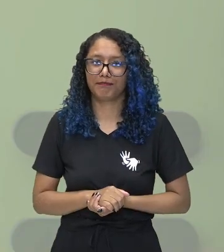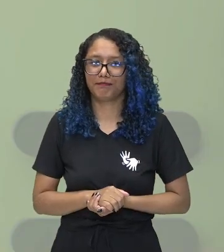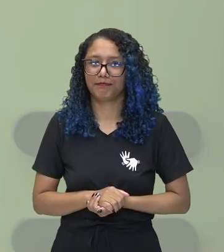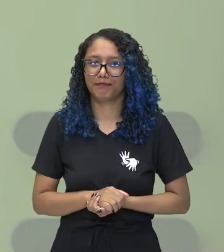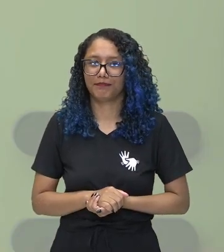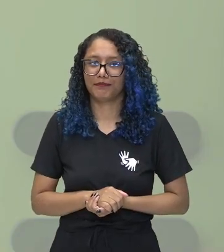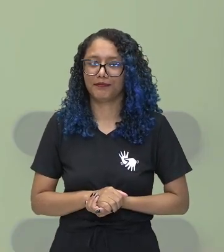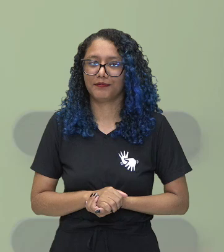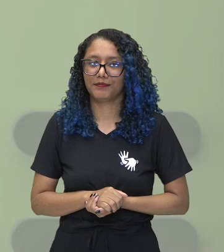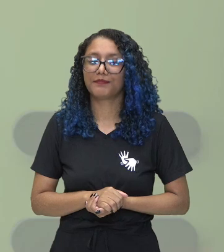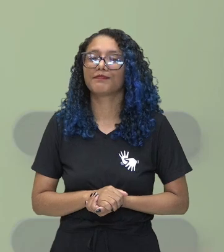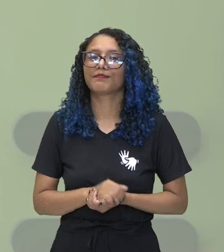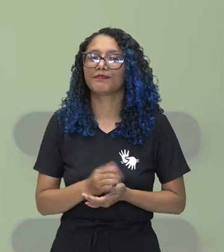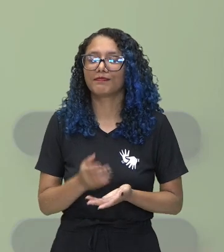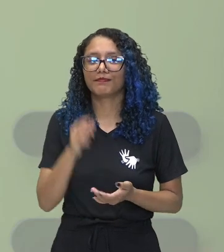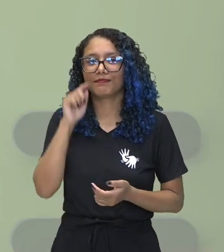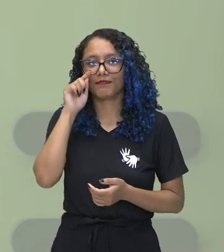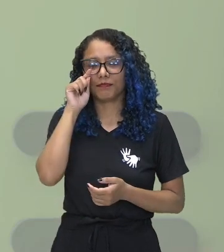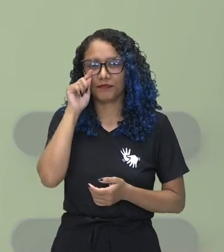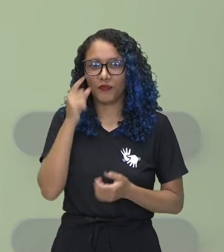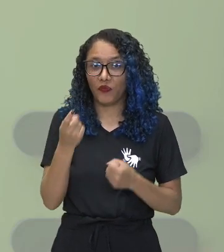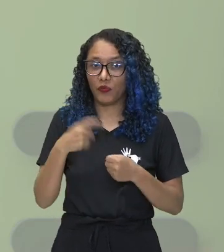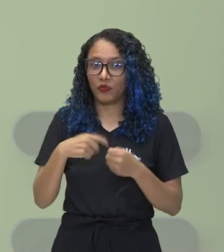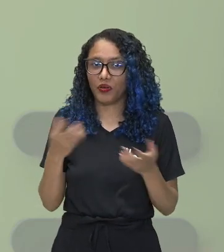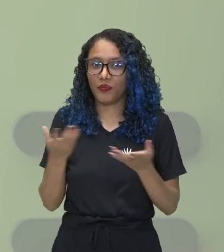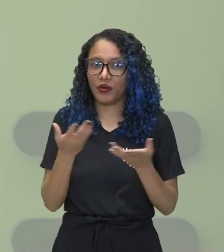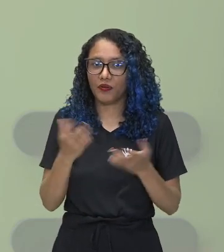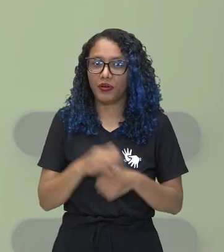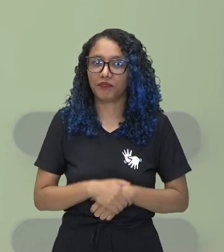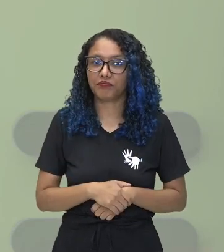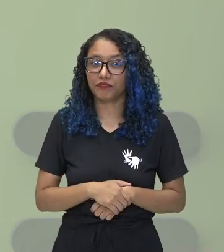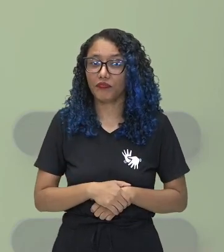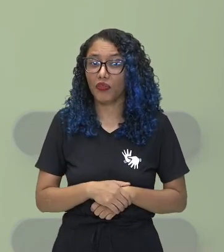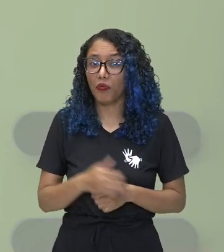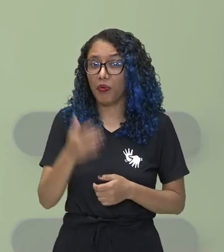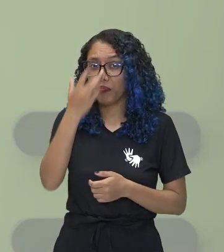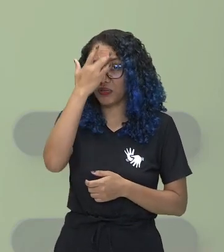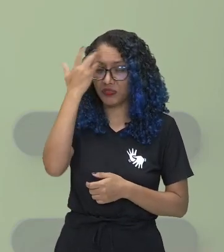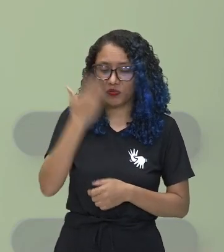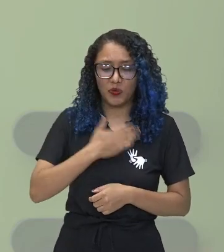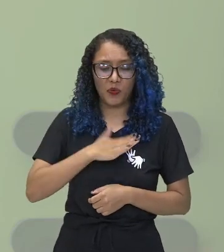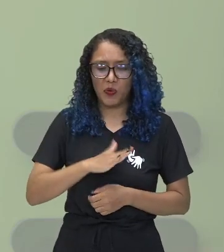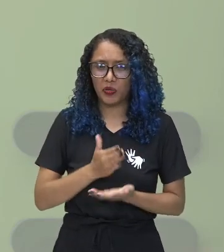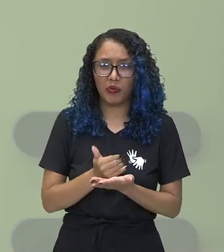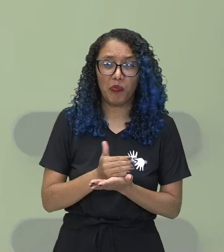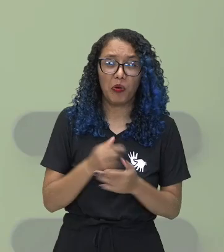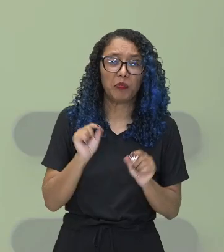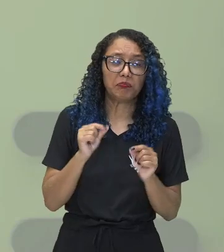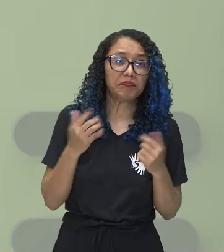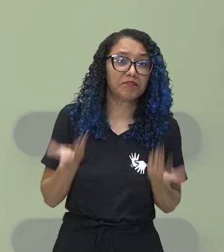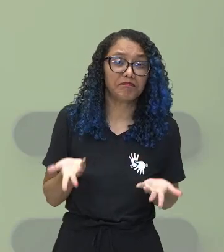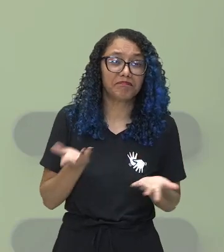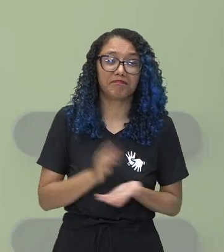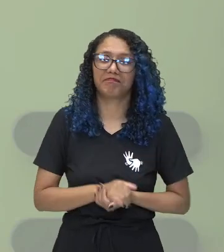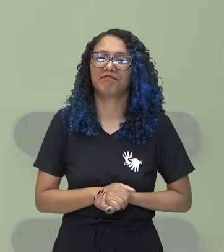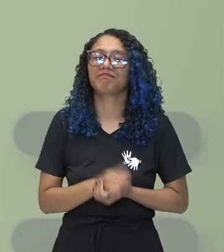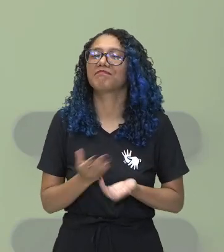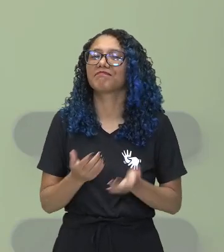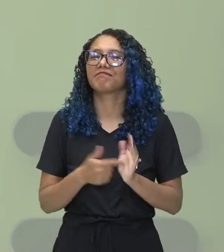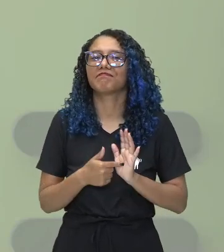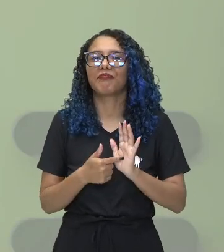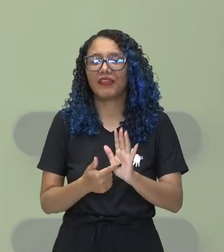Então, estamos de volta. E quem resiste a um pedaço de chocolate, né? Eu apresentei para vocês aí